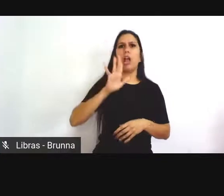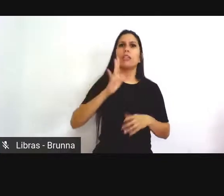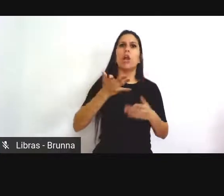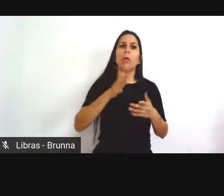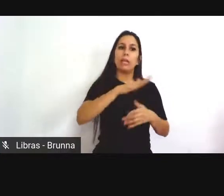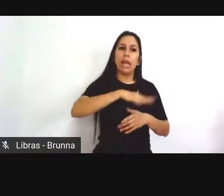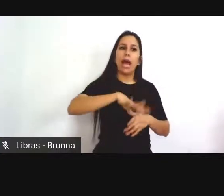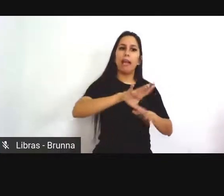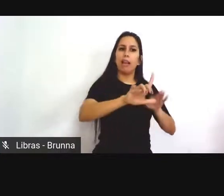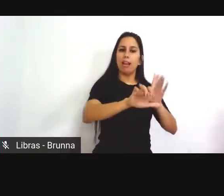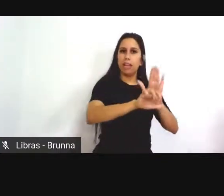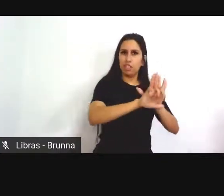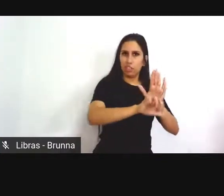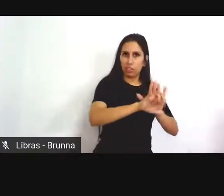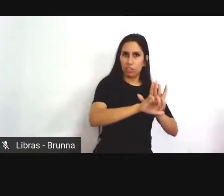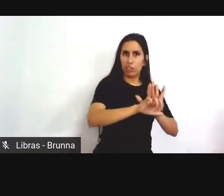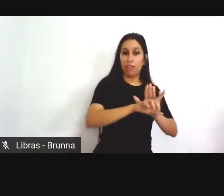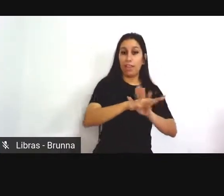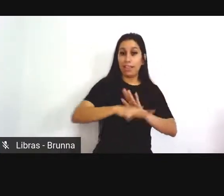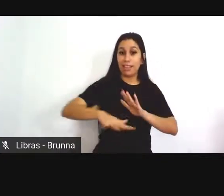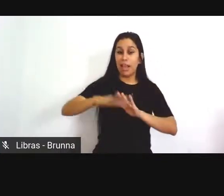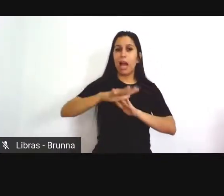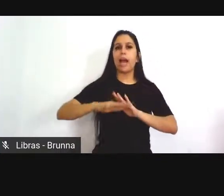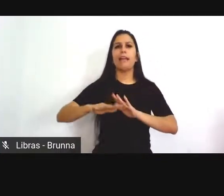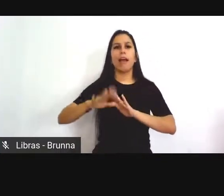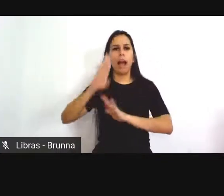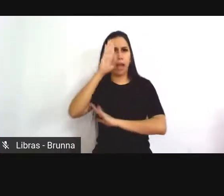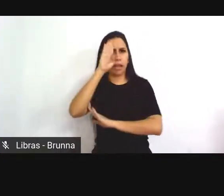acadêmico. Né?